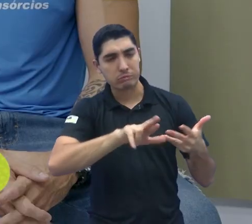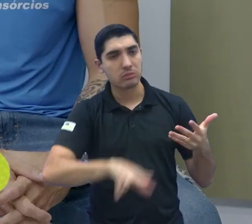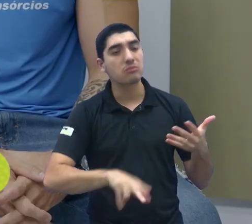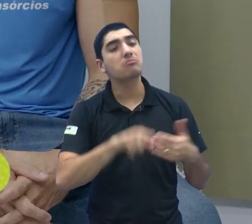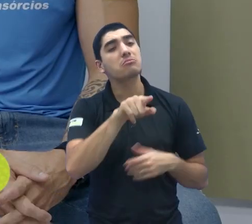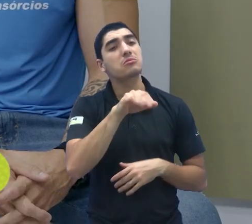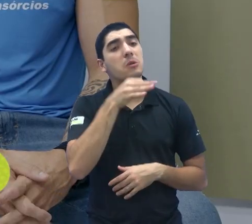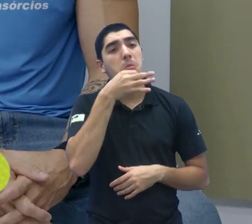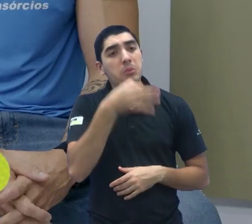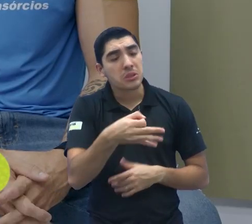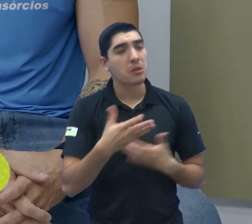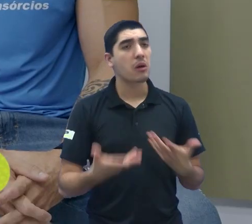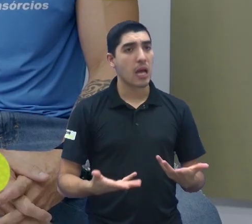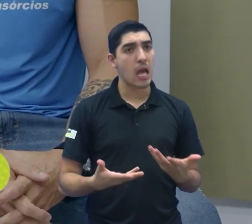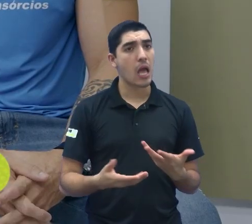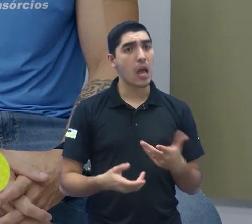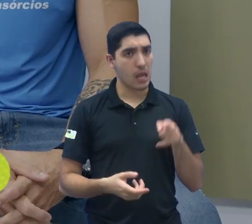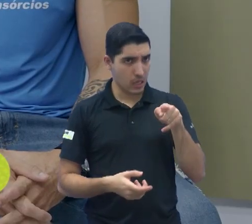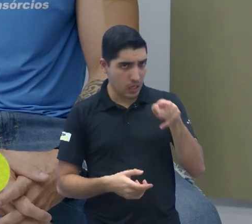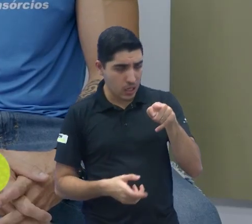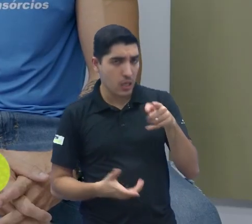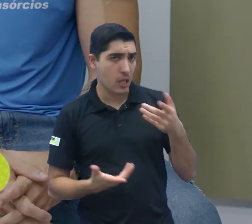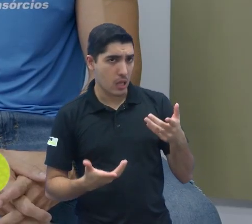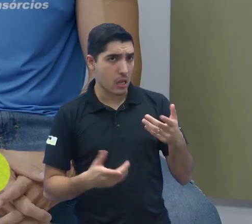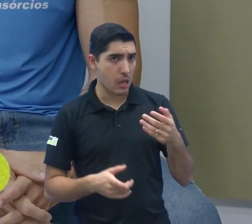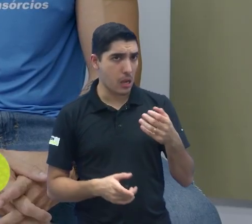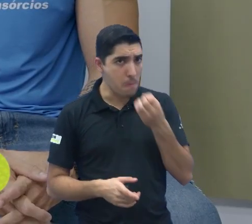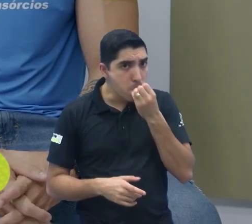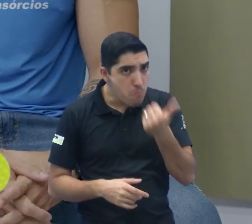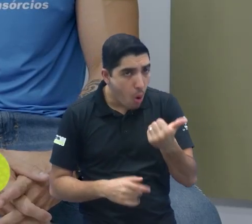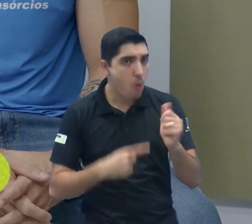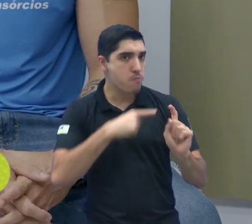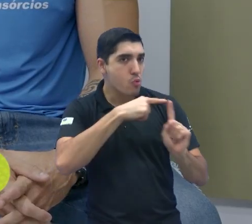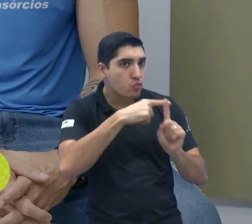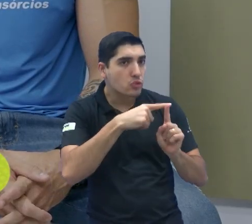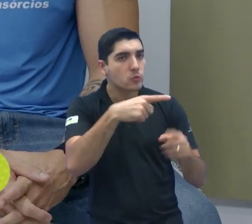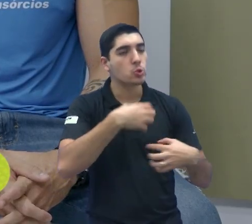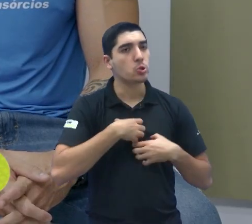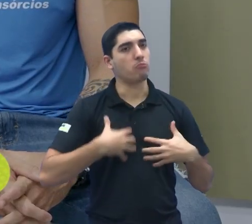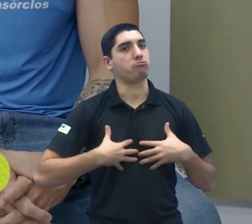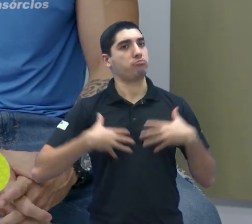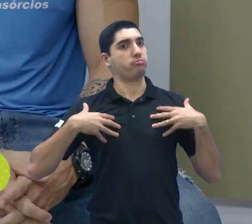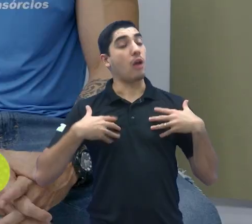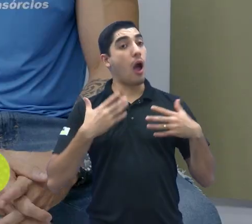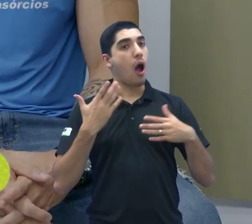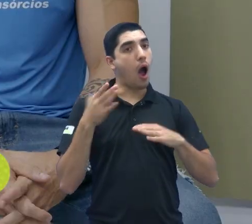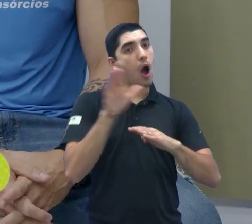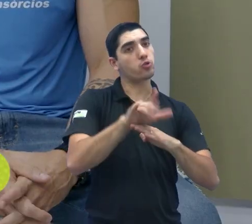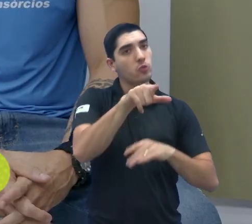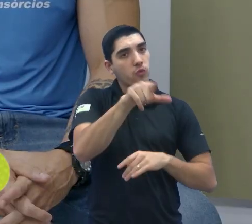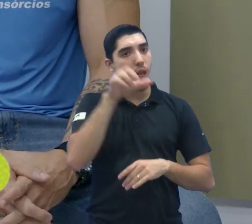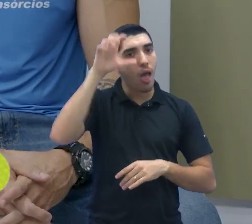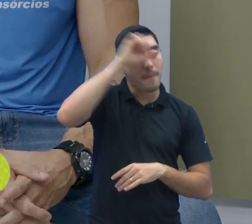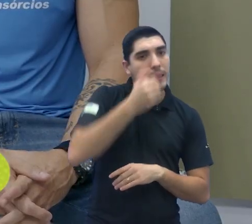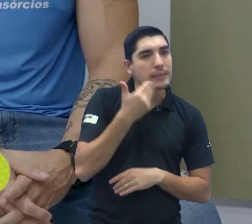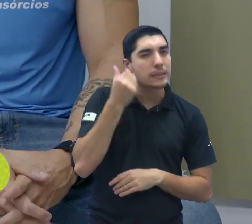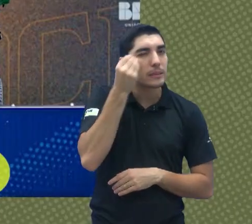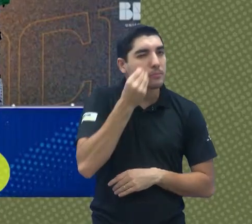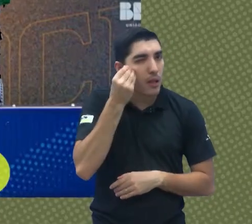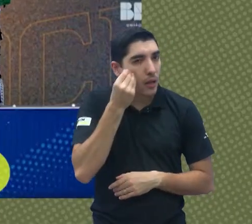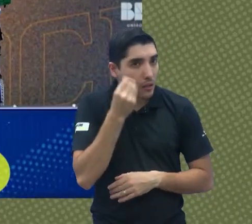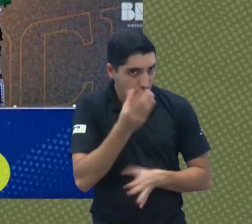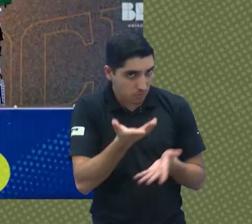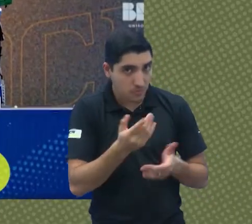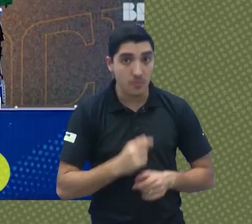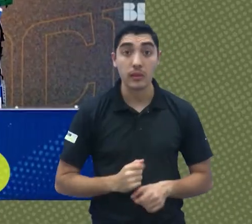uma coisa que para você também é positiva, é satisfatória e ajuda a projetar não somente você, mas a modalidade também? Sim,